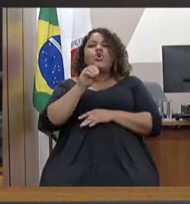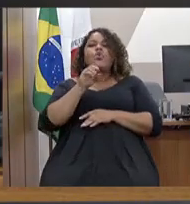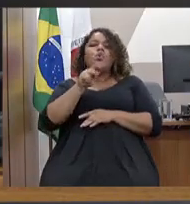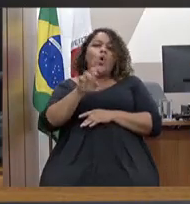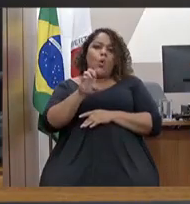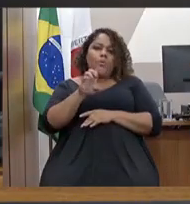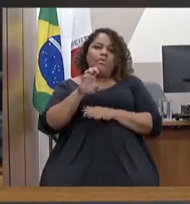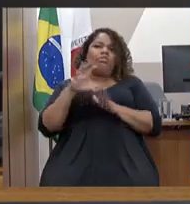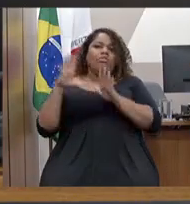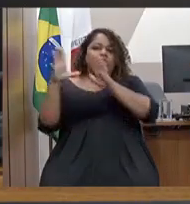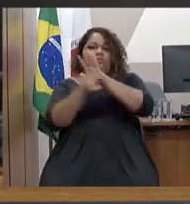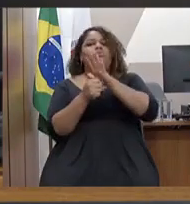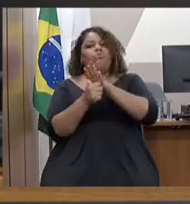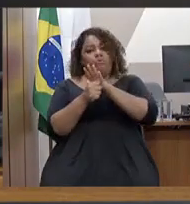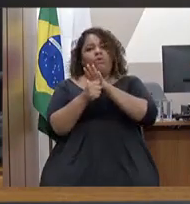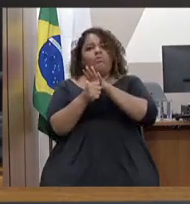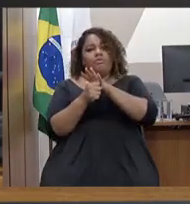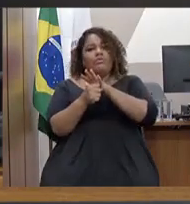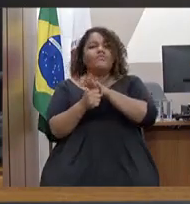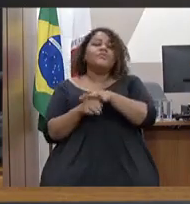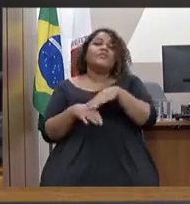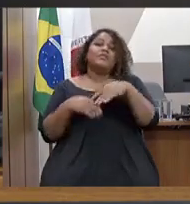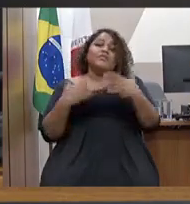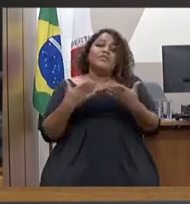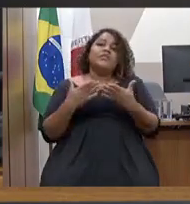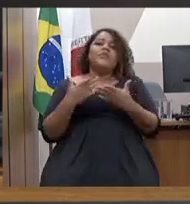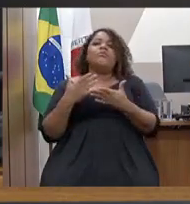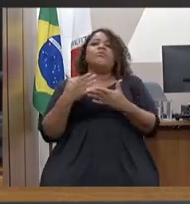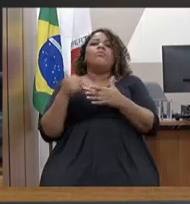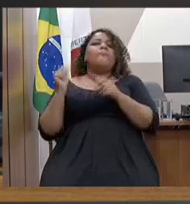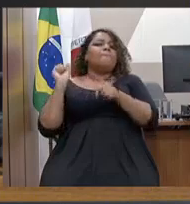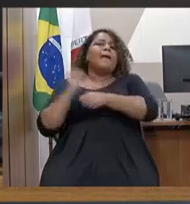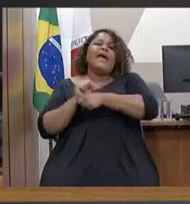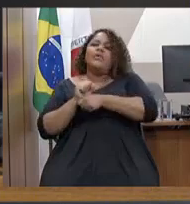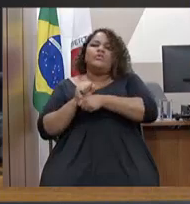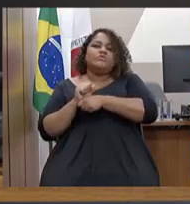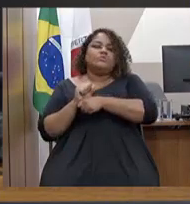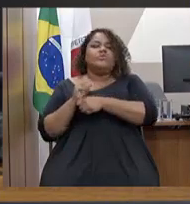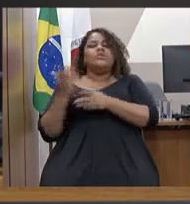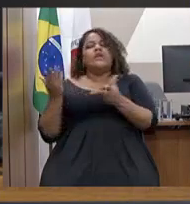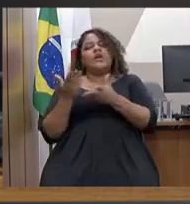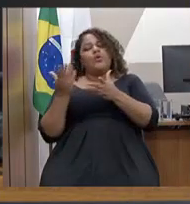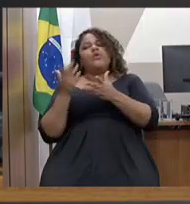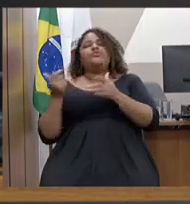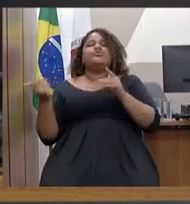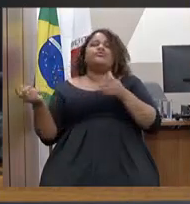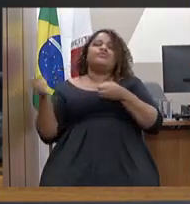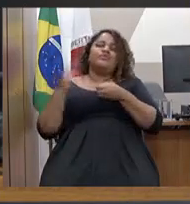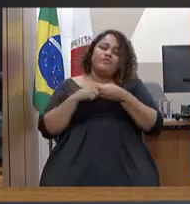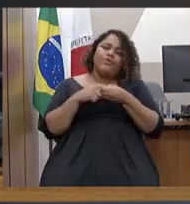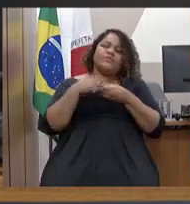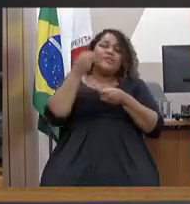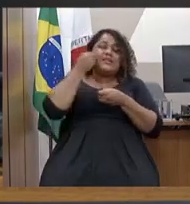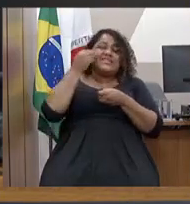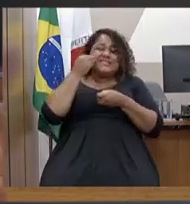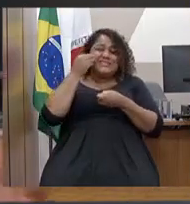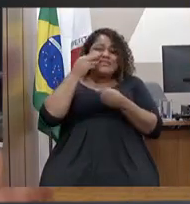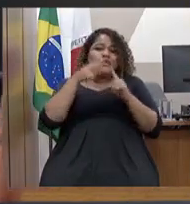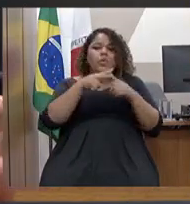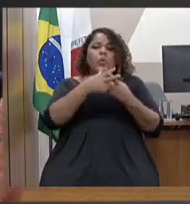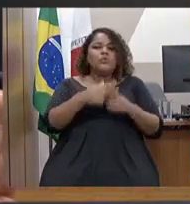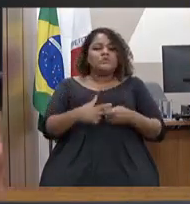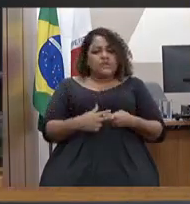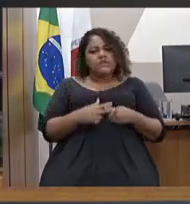nós estamos recomeçando um projeto de estado que envolve a máquina pública estrutura do estado e principalmente